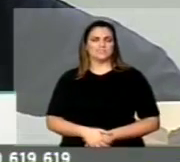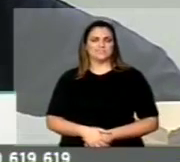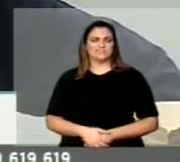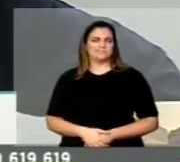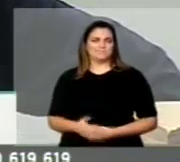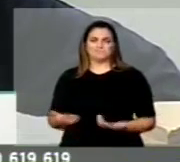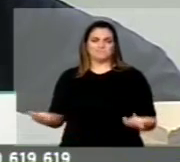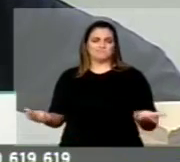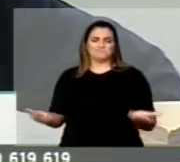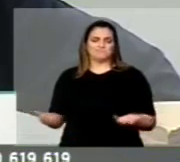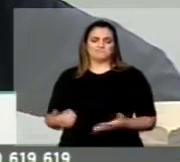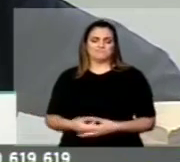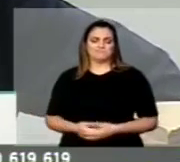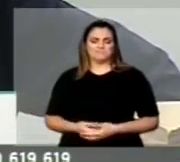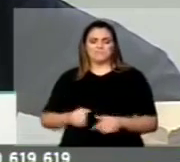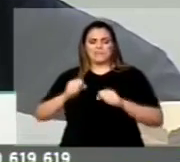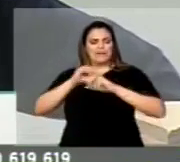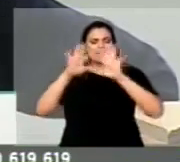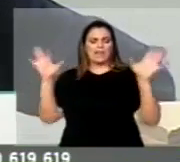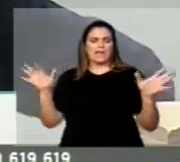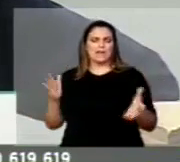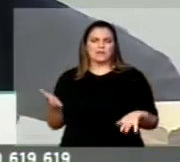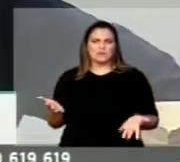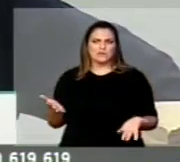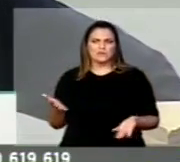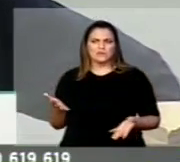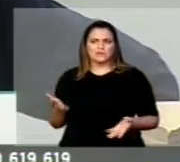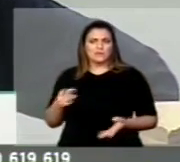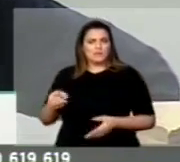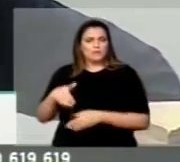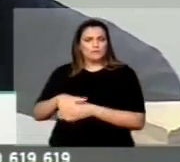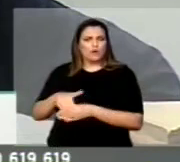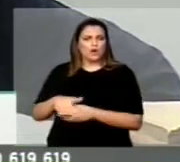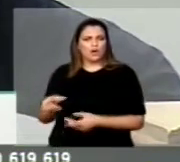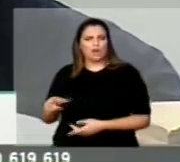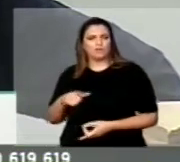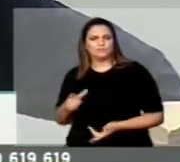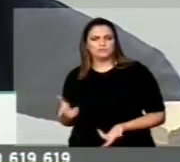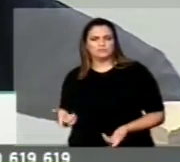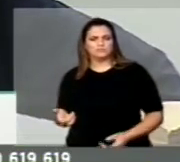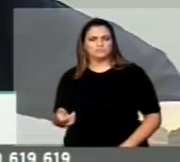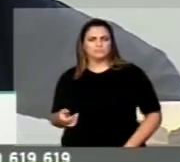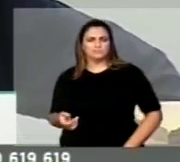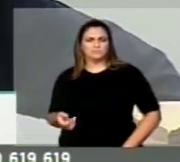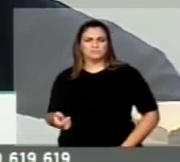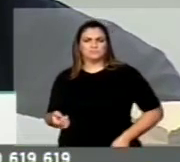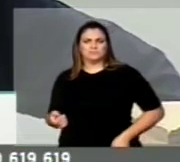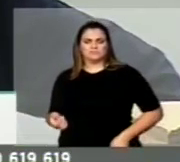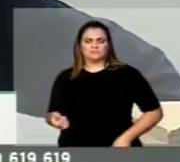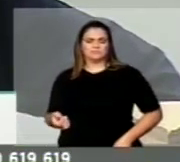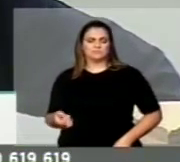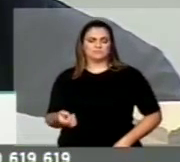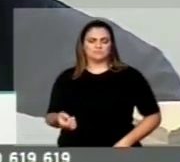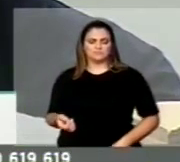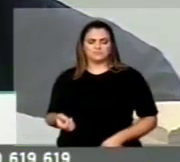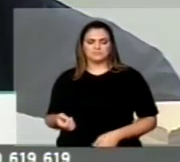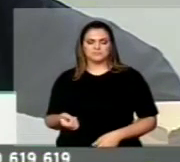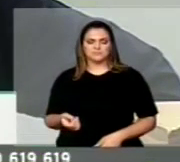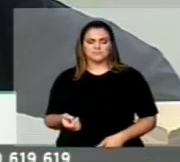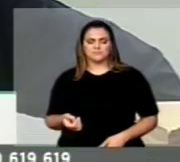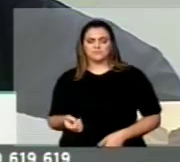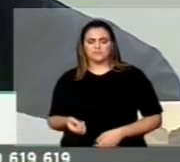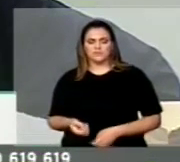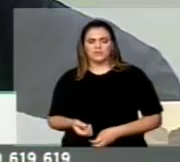das sondas. Isso é muito claro, até no voto, que está sendo, de uma certa forma, embargado por mim. Embargado, sabe por quê,